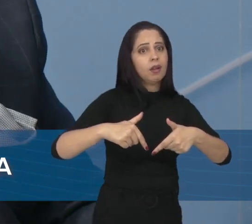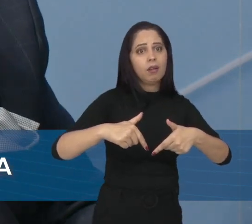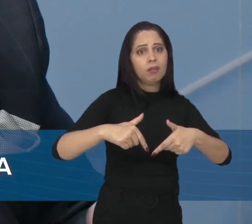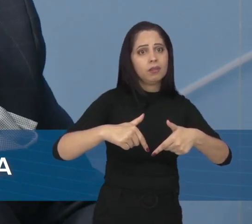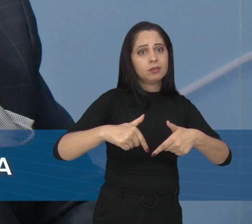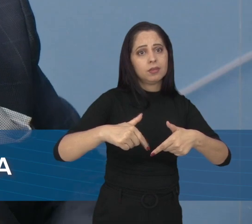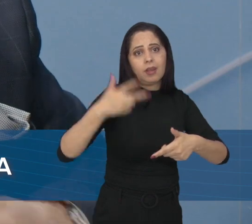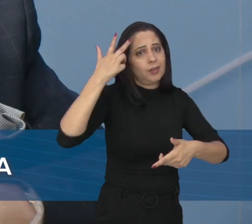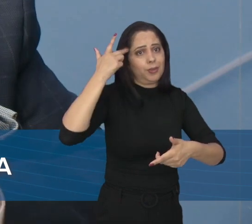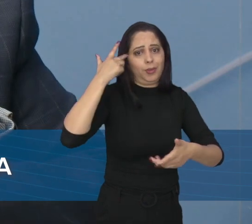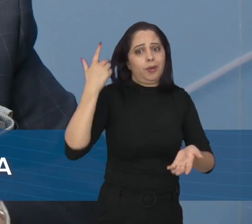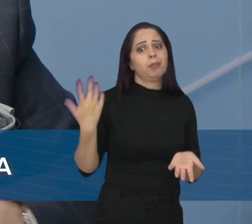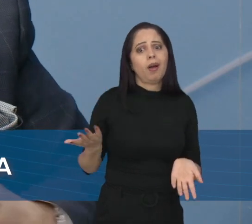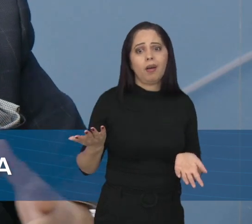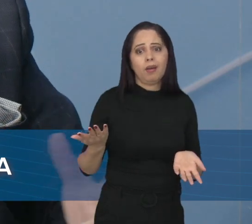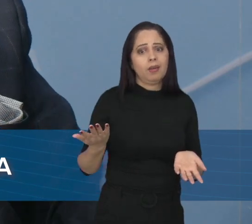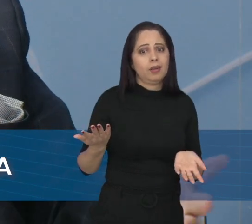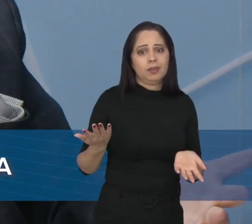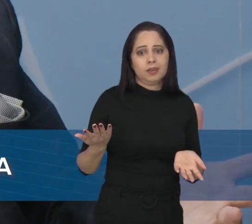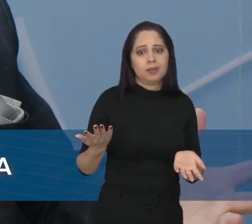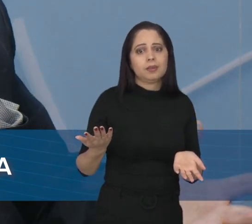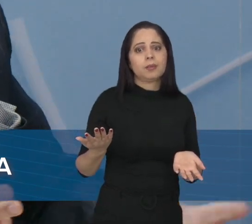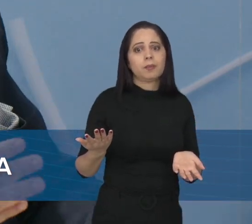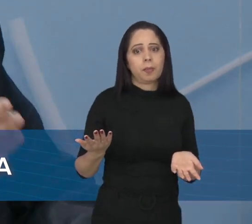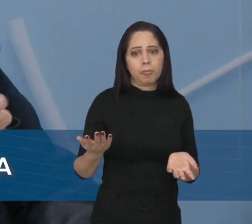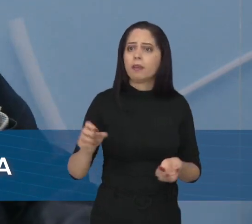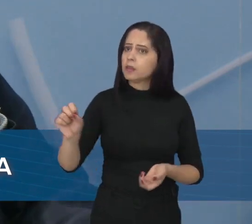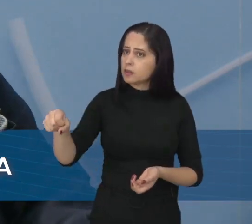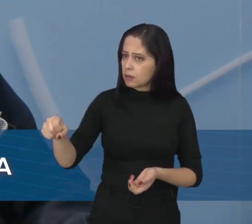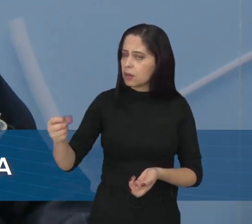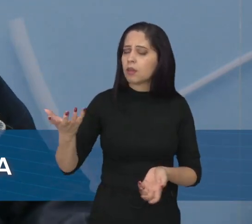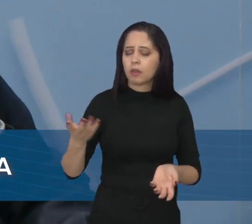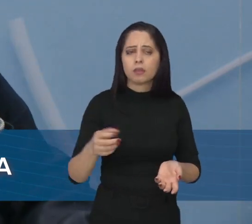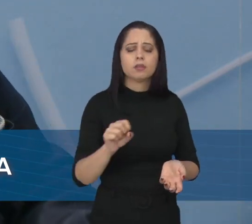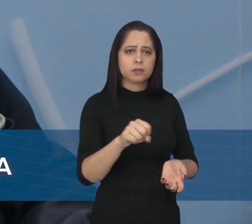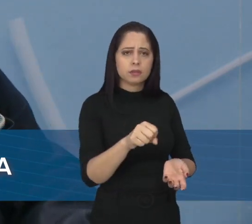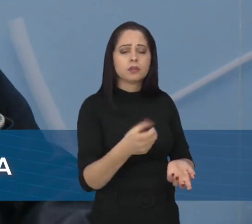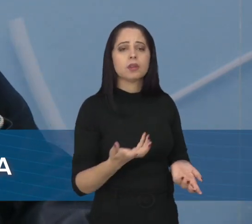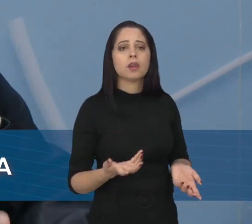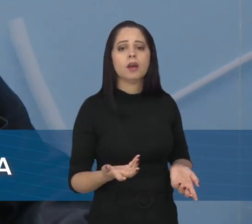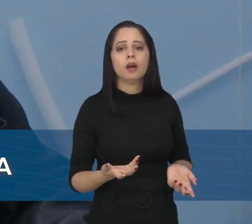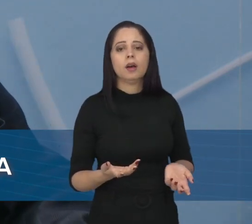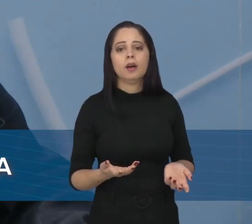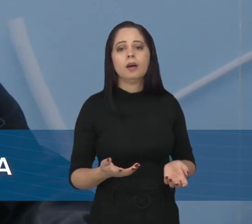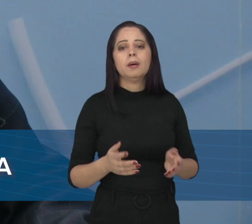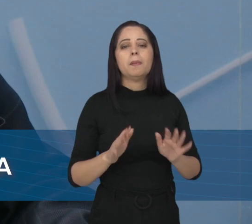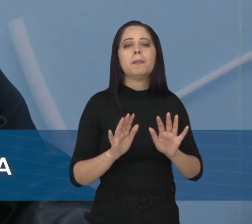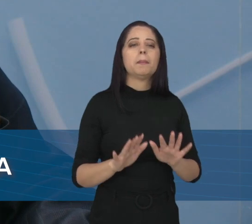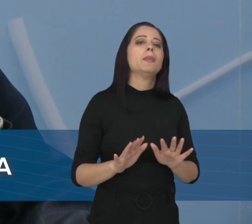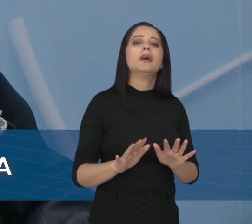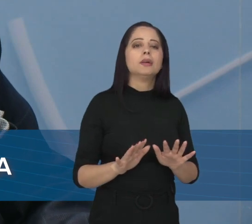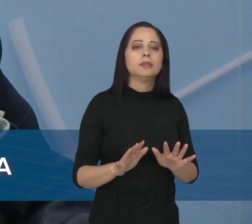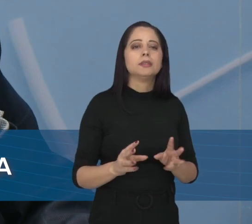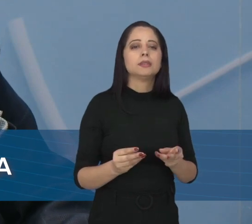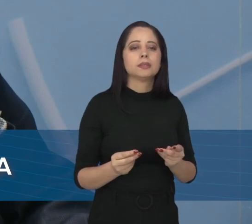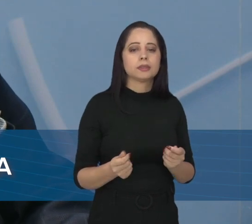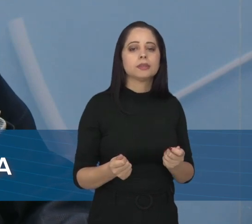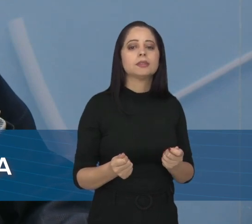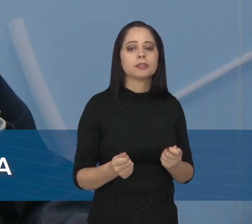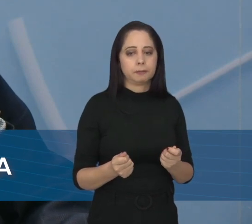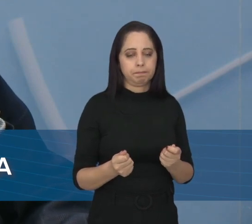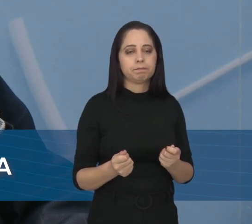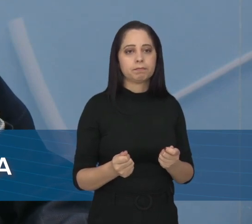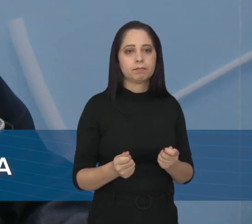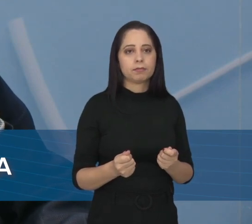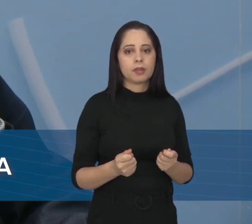culturalmente maioria. Desde por isso da força, sempre. né? Exatamente. Agora, não por isso eu